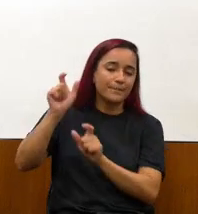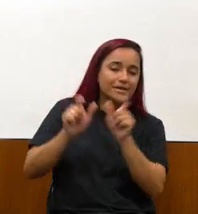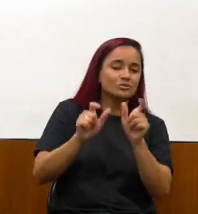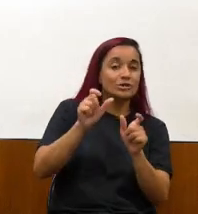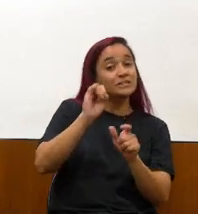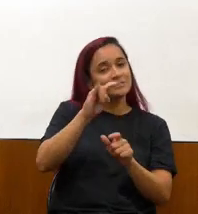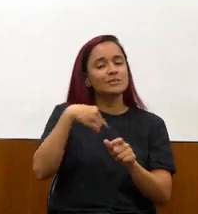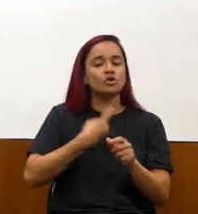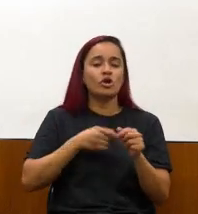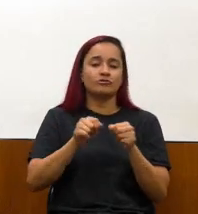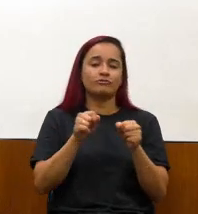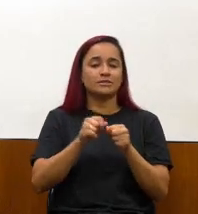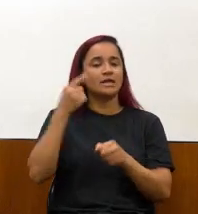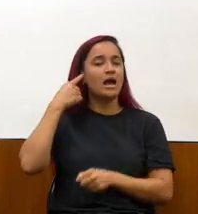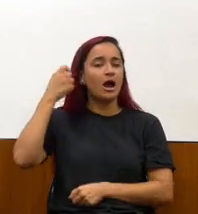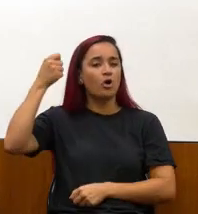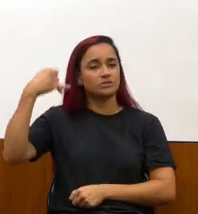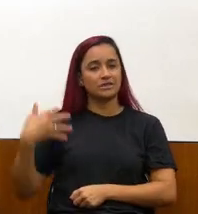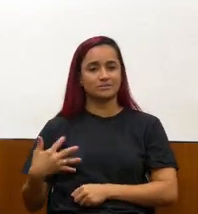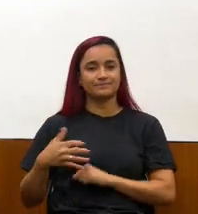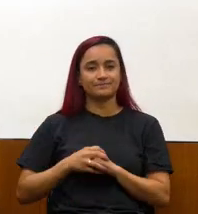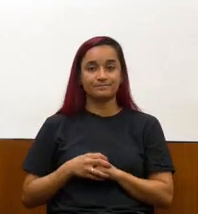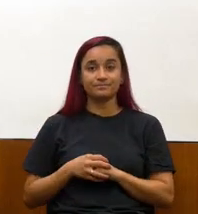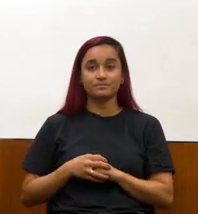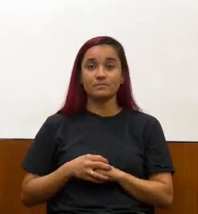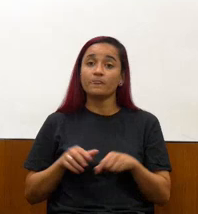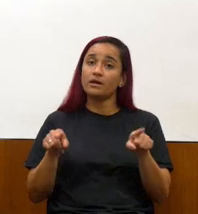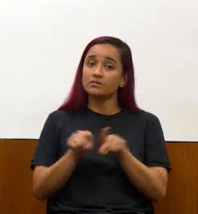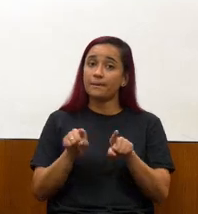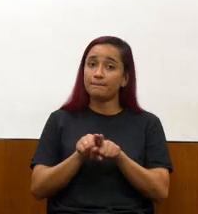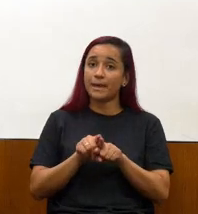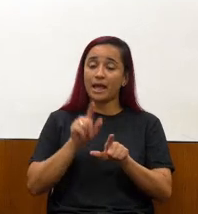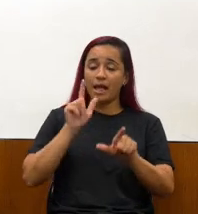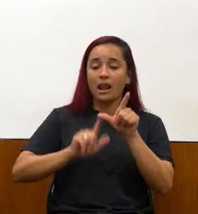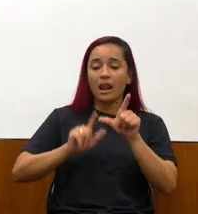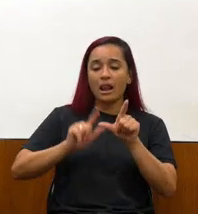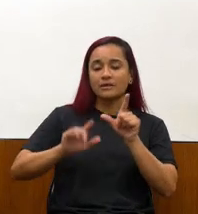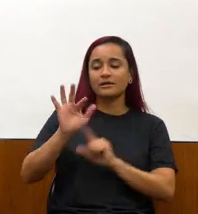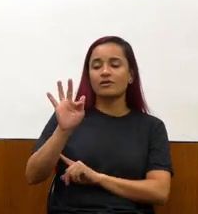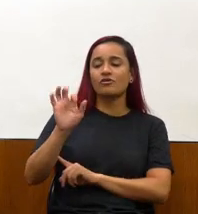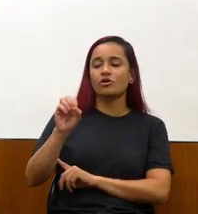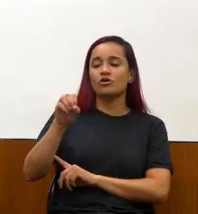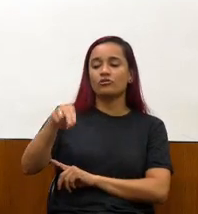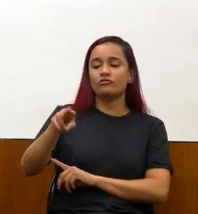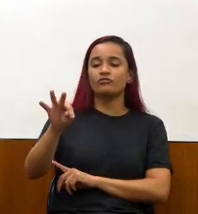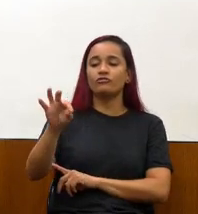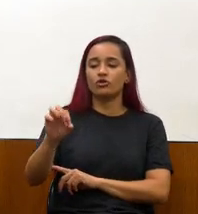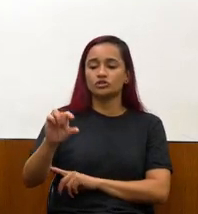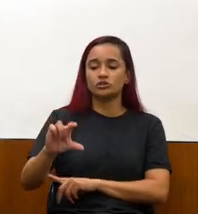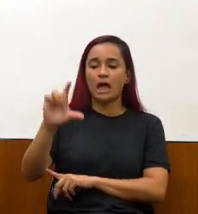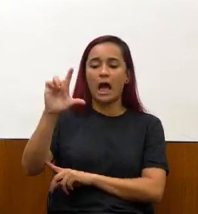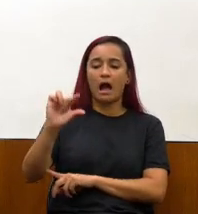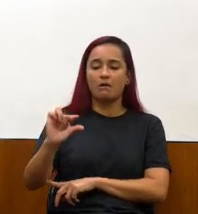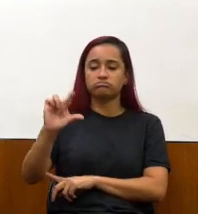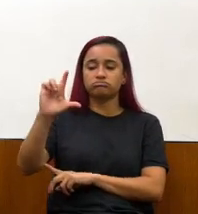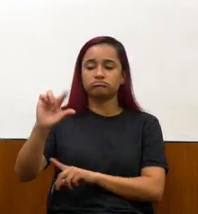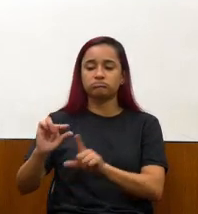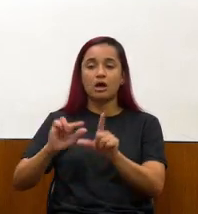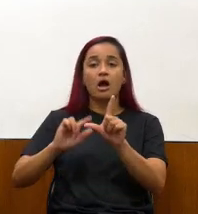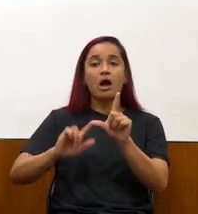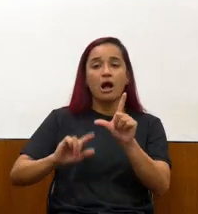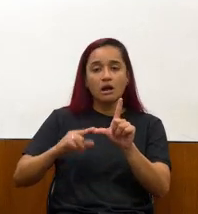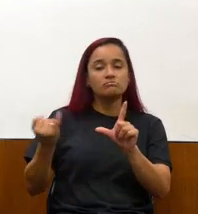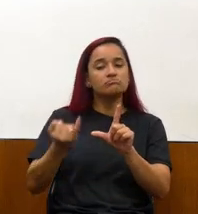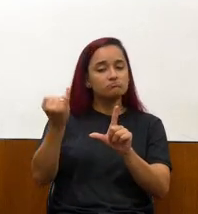autodescreve. O tamanho da fonte também é ajustável, em contraste, também é importante para a gente, é importante para quem também tem baixa